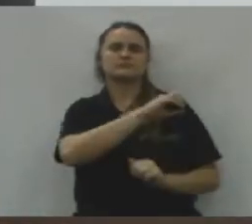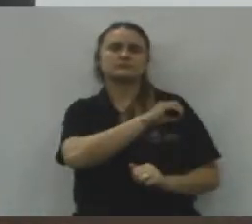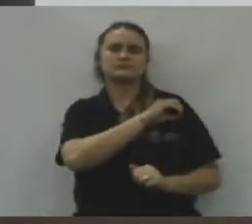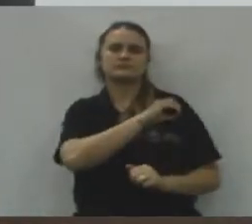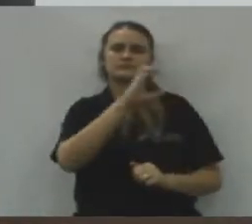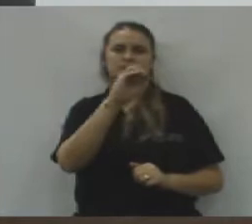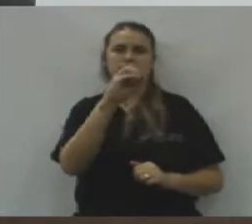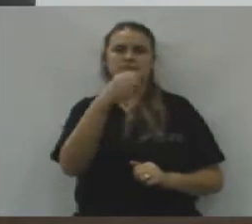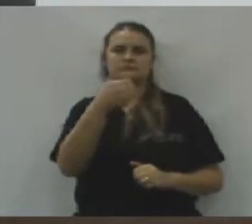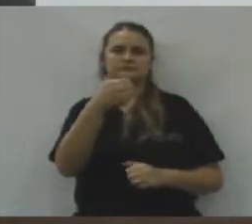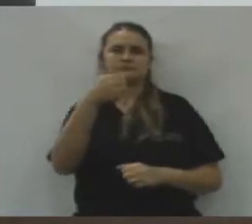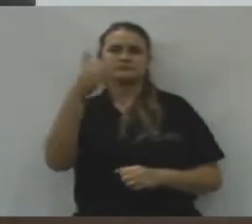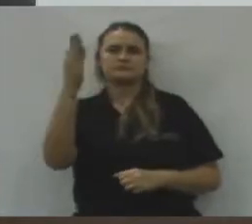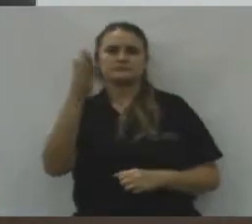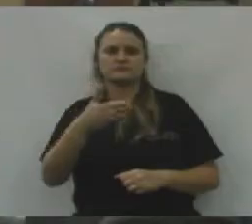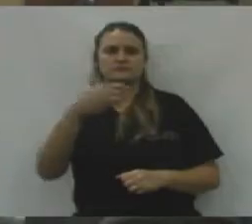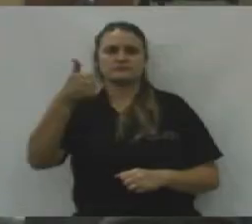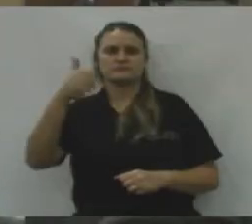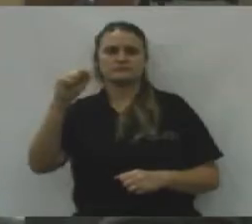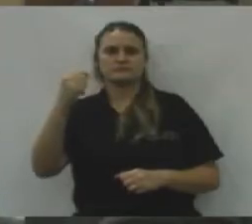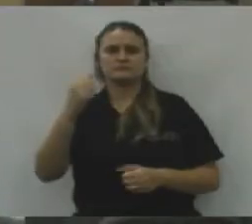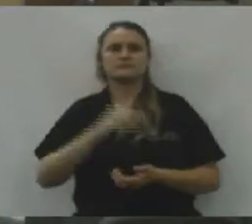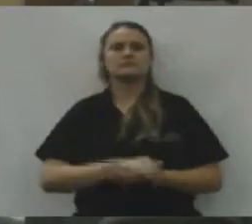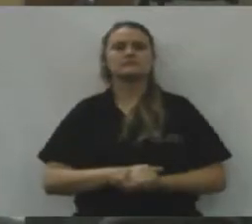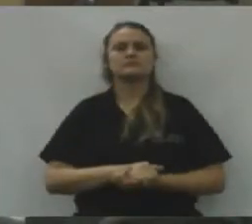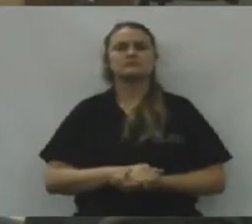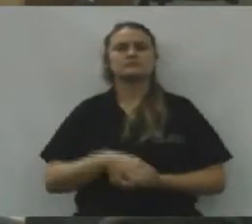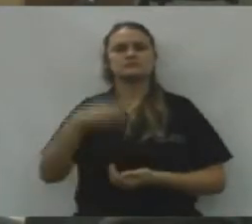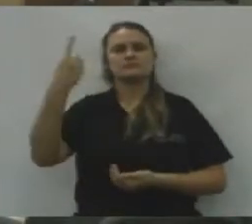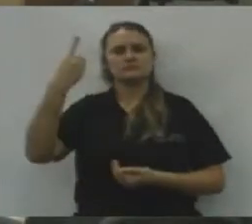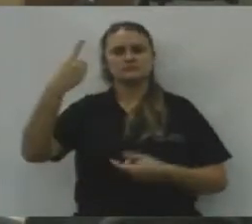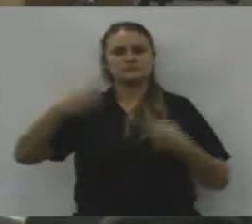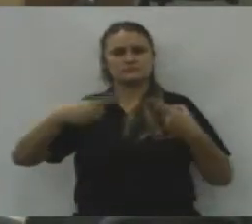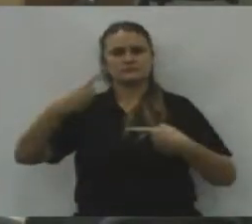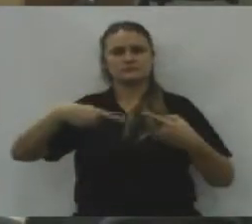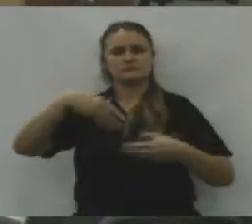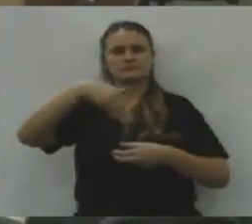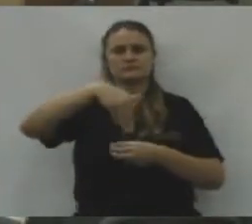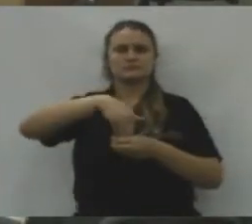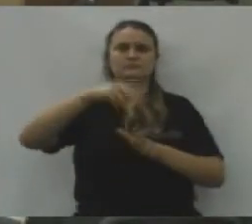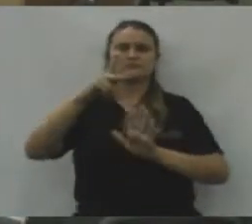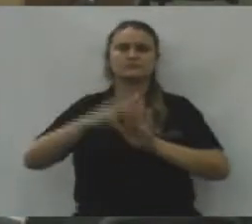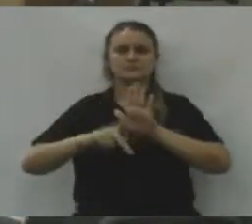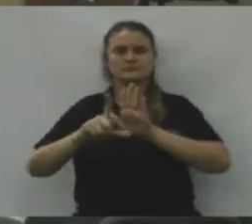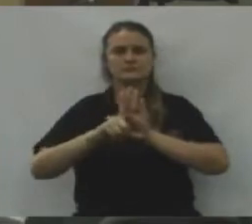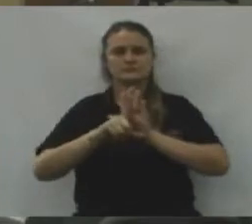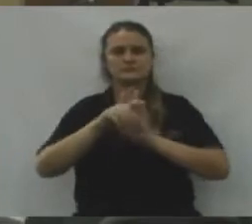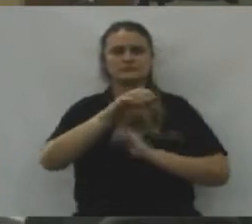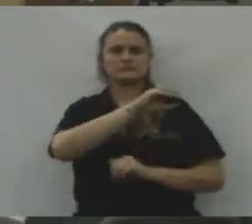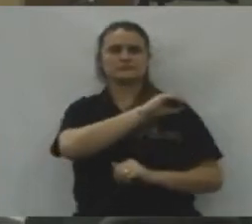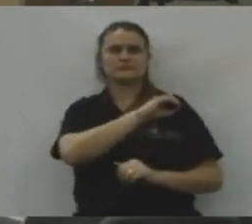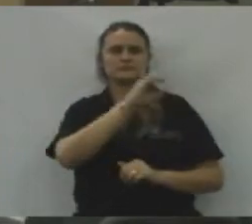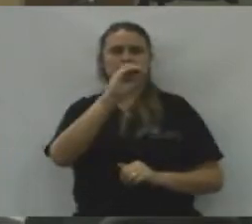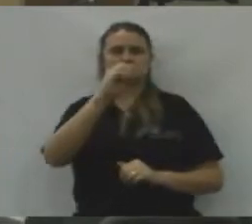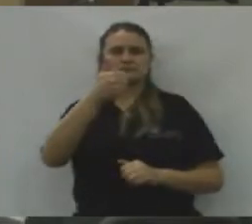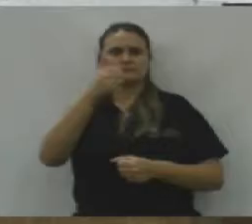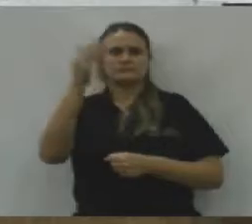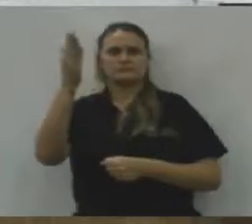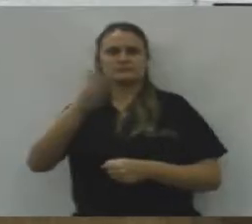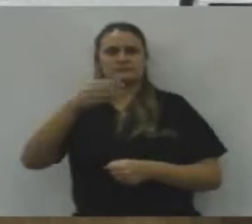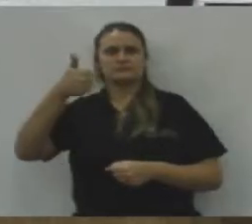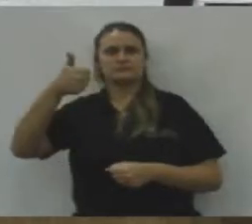número 1/2018. Em primeira discussão e votação do projeto de lei ordinária número